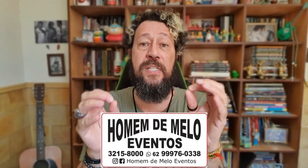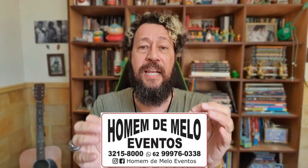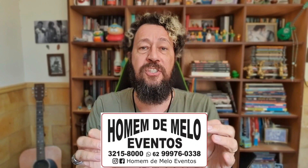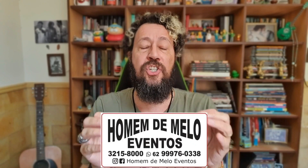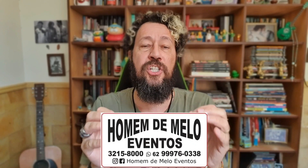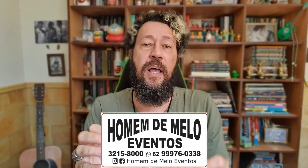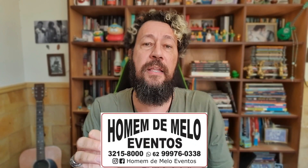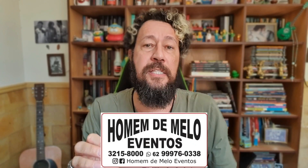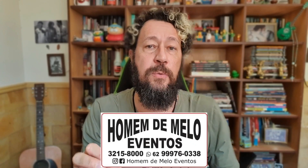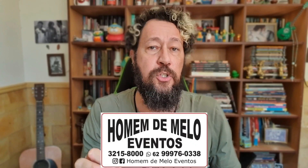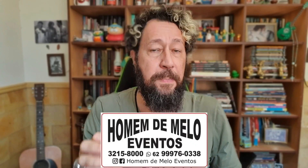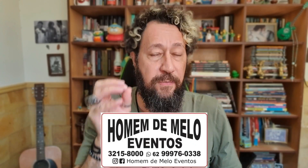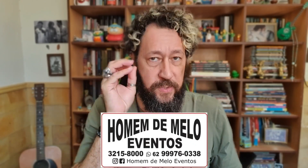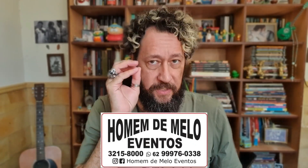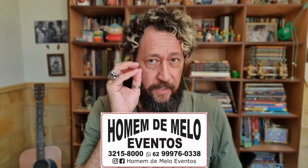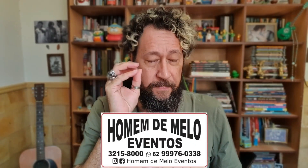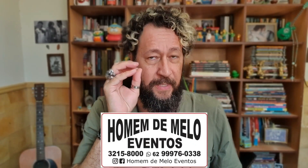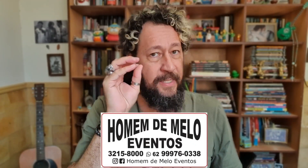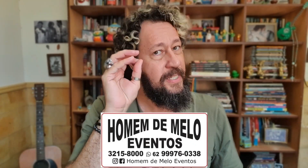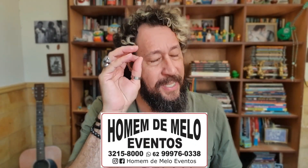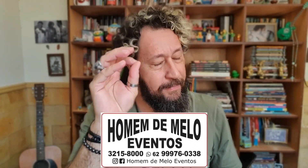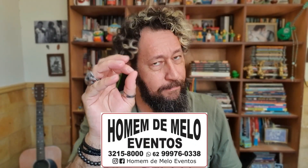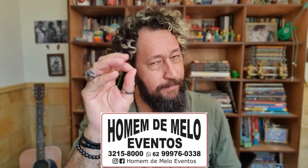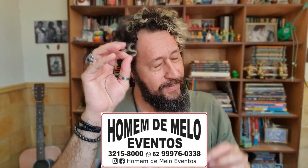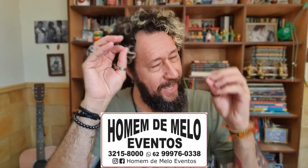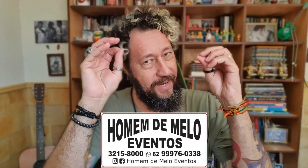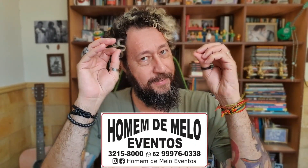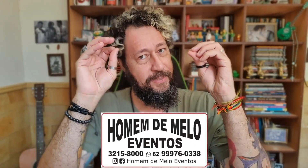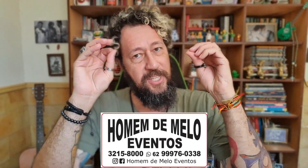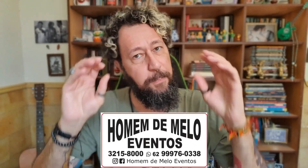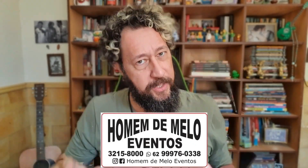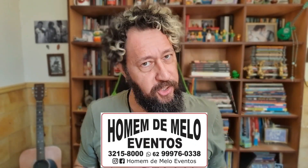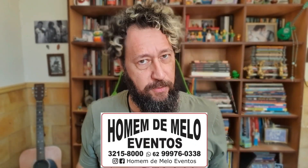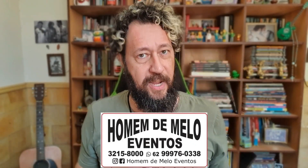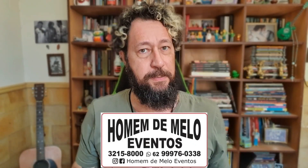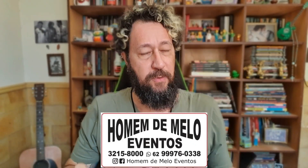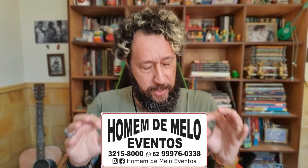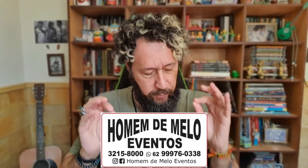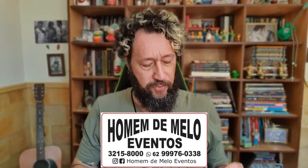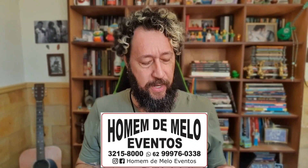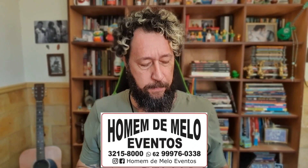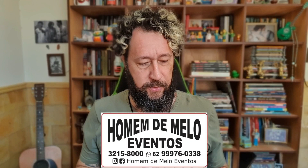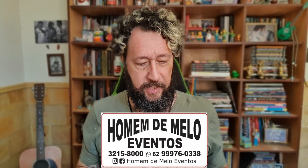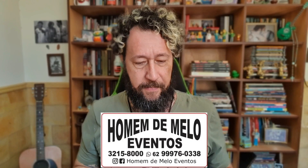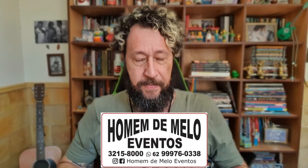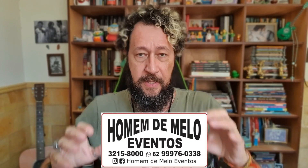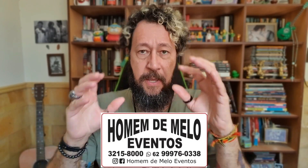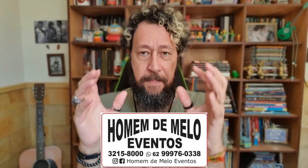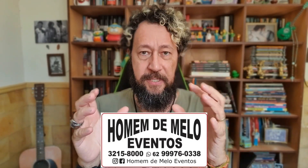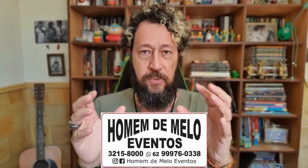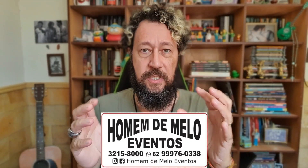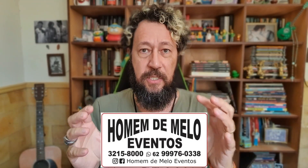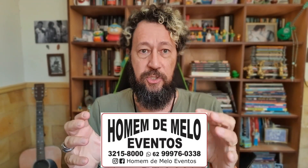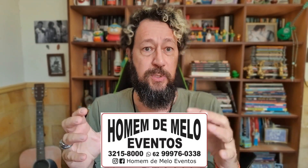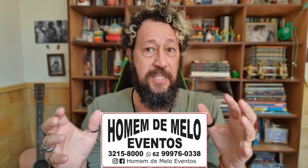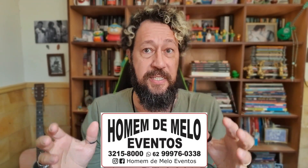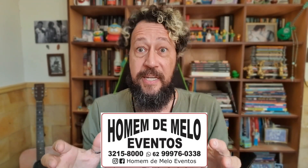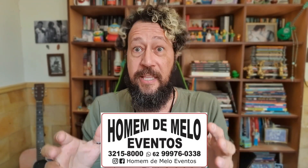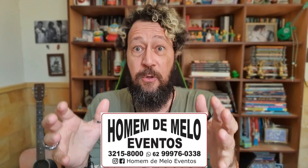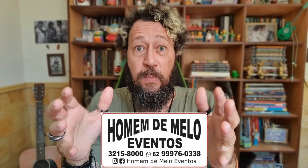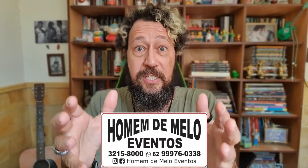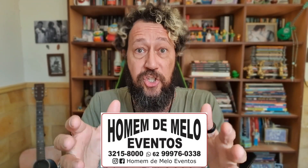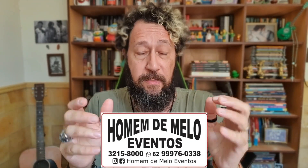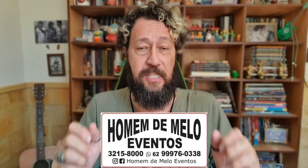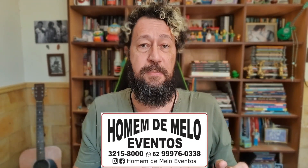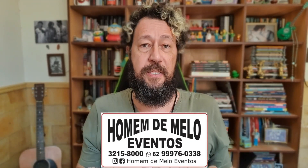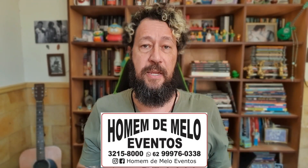é os caras digitalizam isso para você isso é cara isso é importante demais para você eu vou te falar o porquê pensa o seguinte muitas vezes